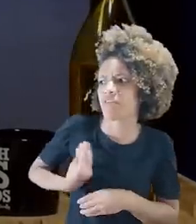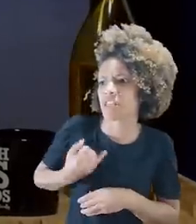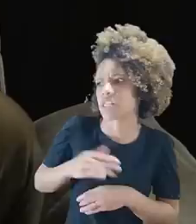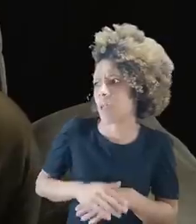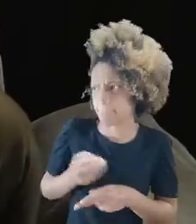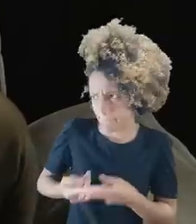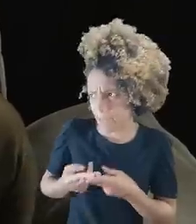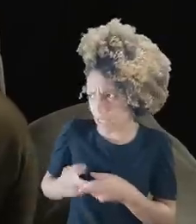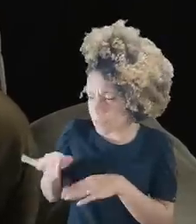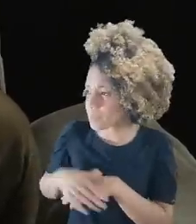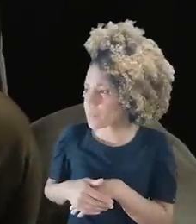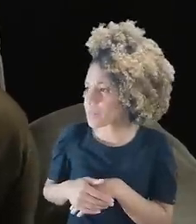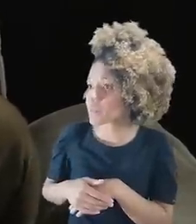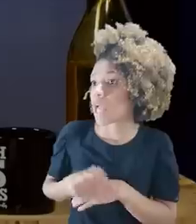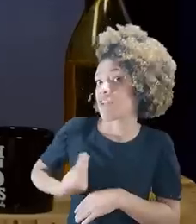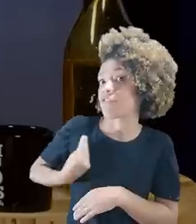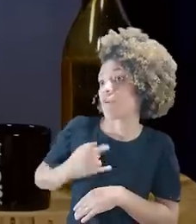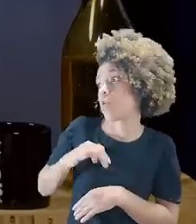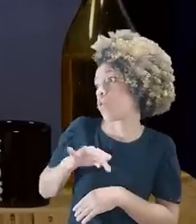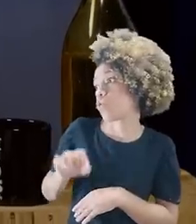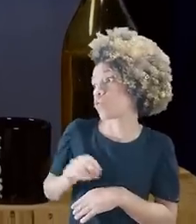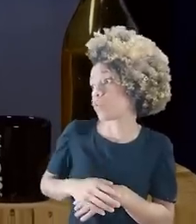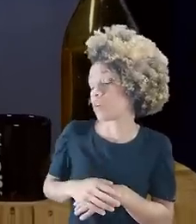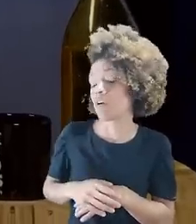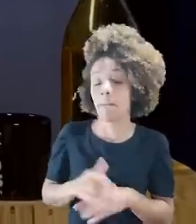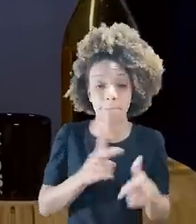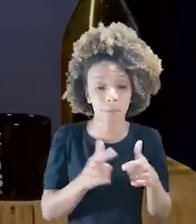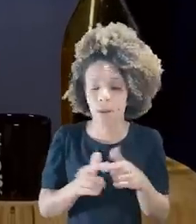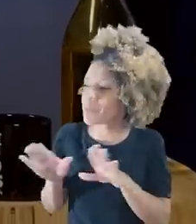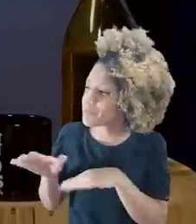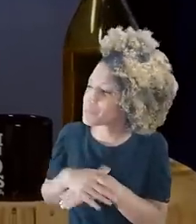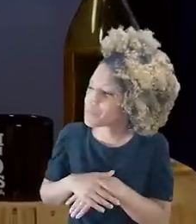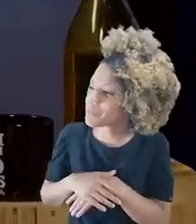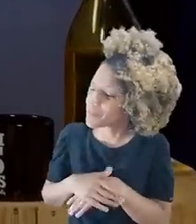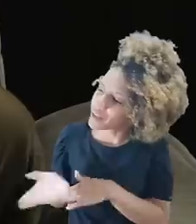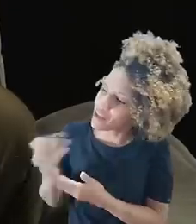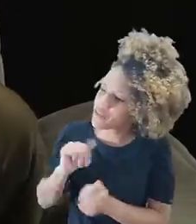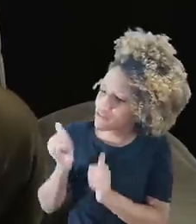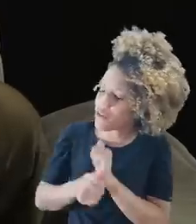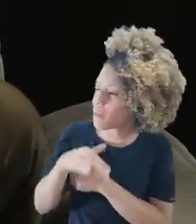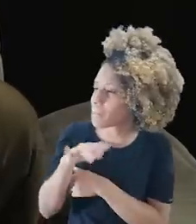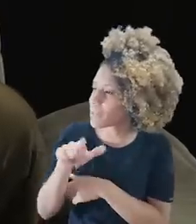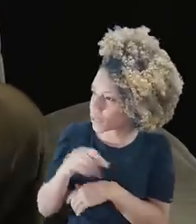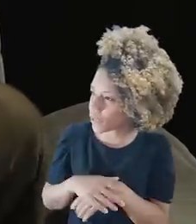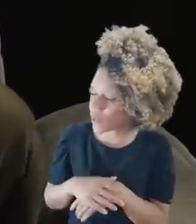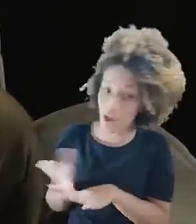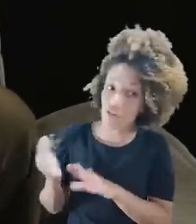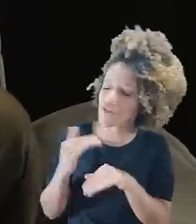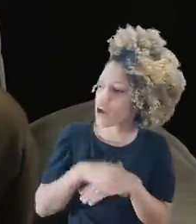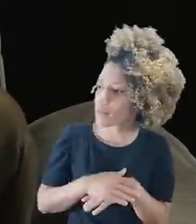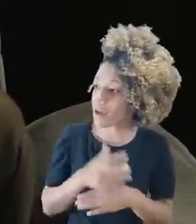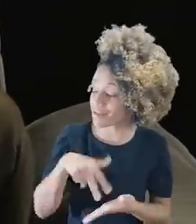vamos Relaxa respira É verdade entendi você tá a outra pessoa tá numa outra frequência eu nunca Pari para pensar nisso mas olha que louco que você falou para